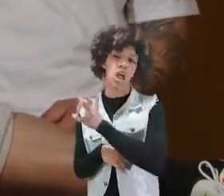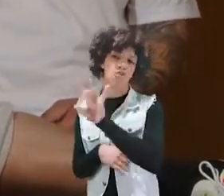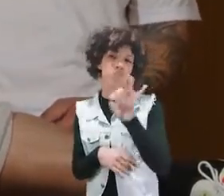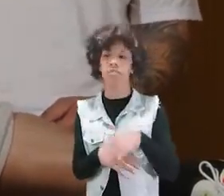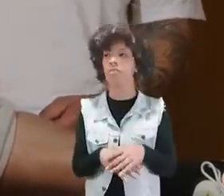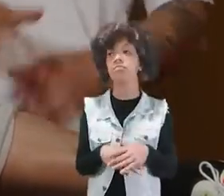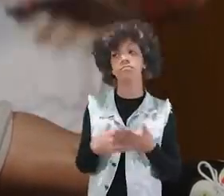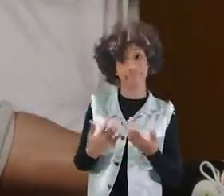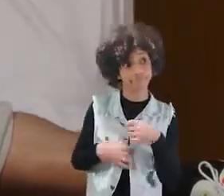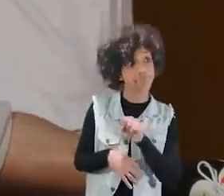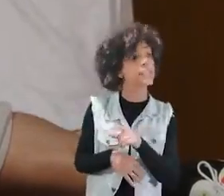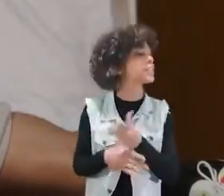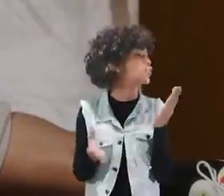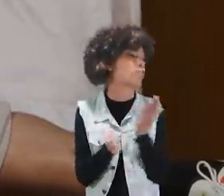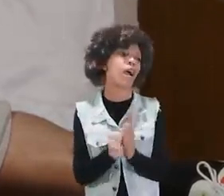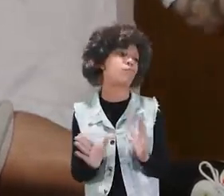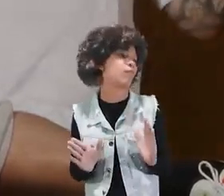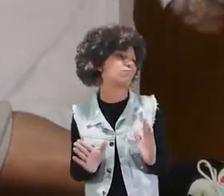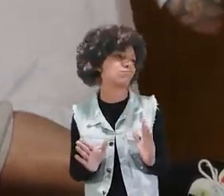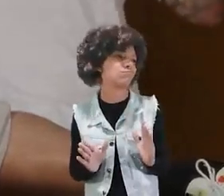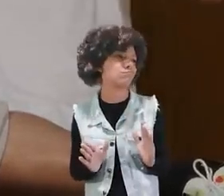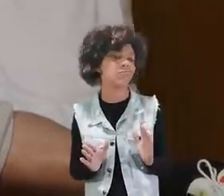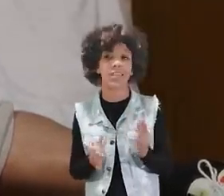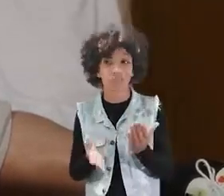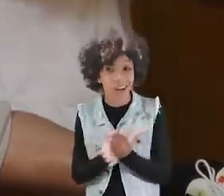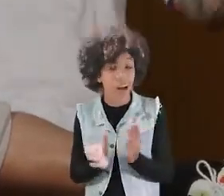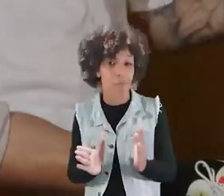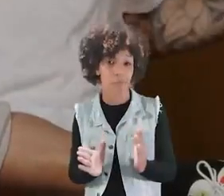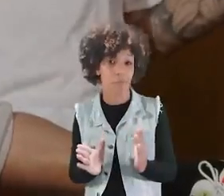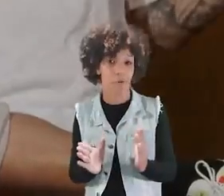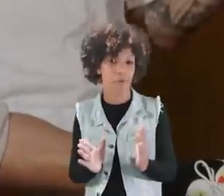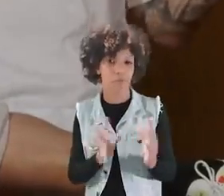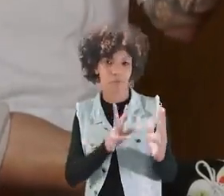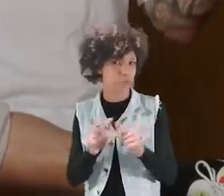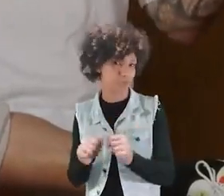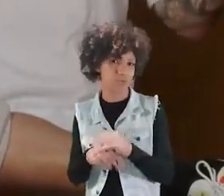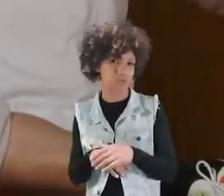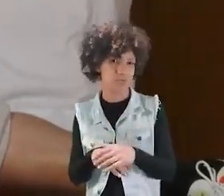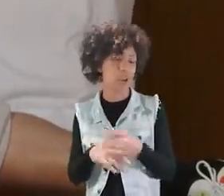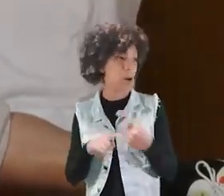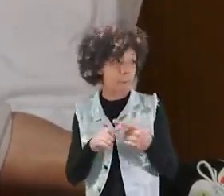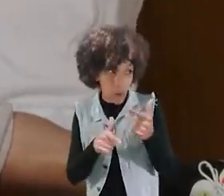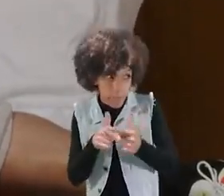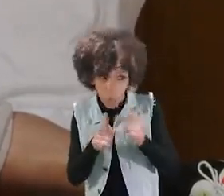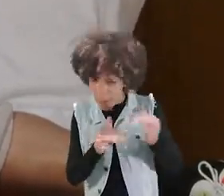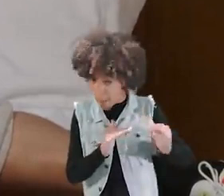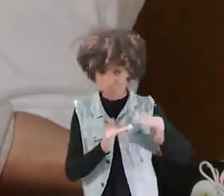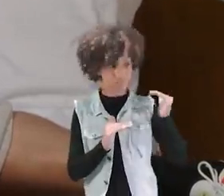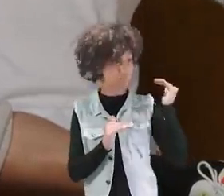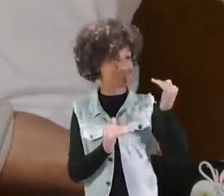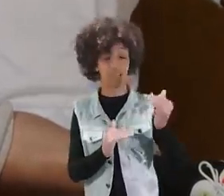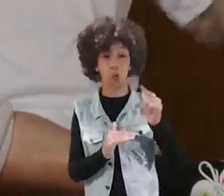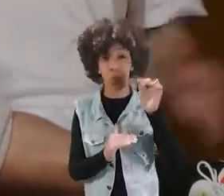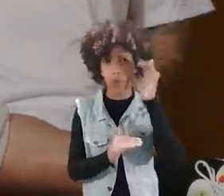Ah sim isso que matou isso Acabou eles acabaram de enterrar eles aumentaram um problema numa